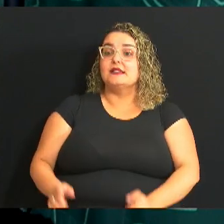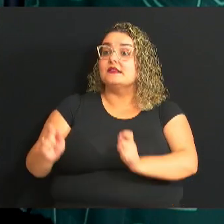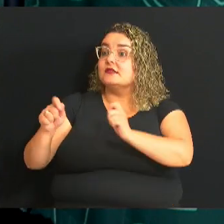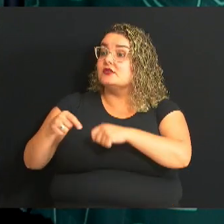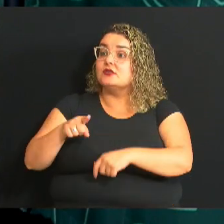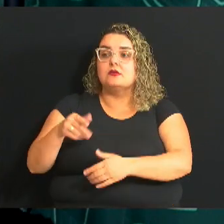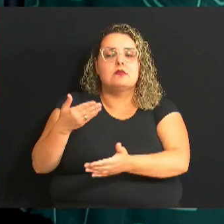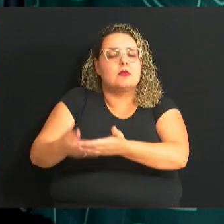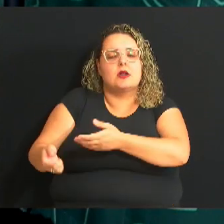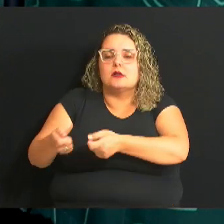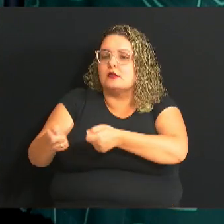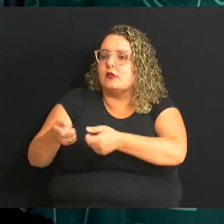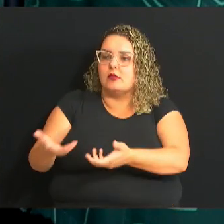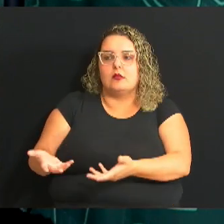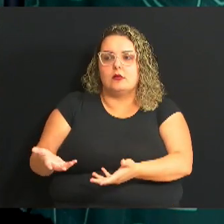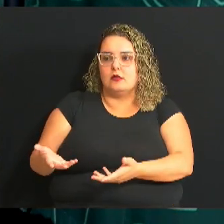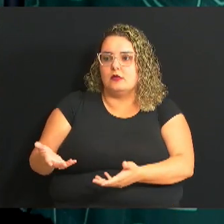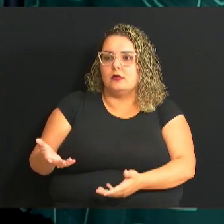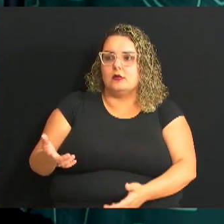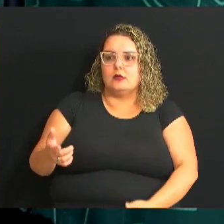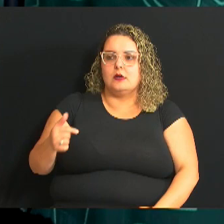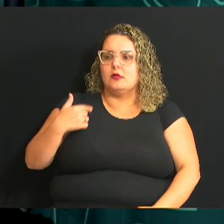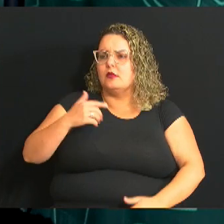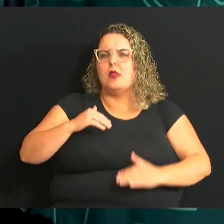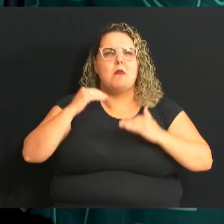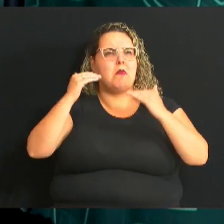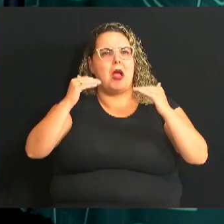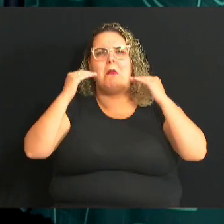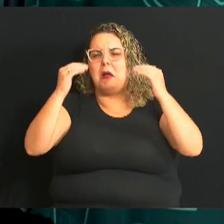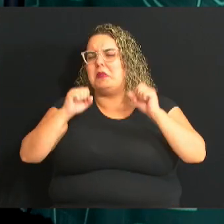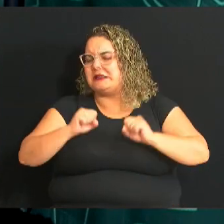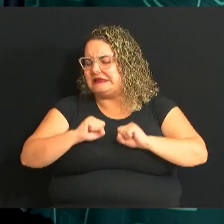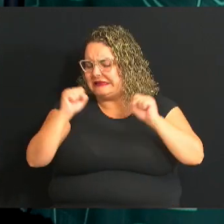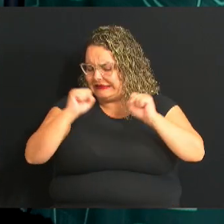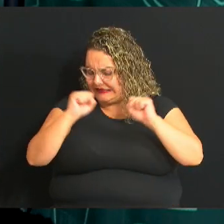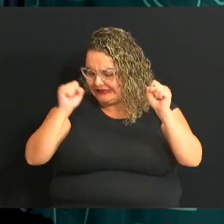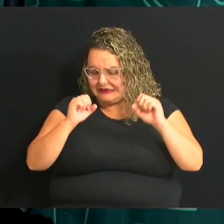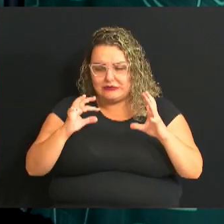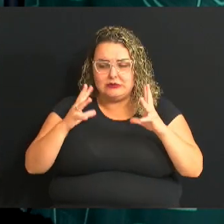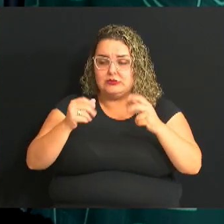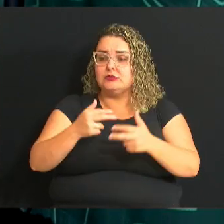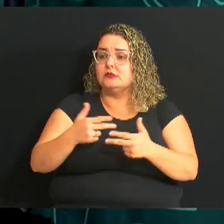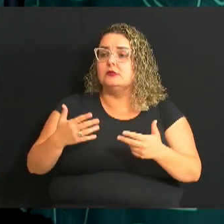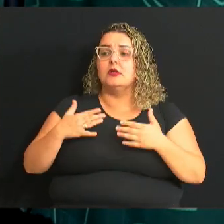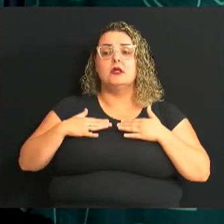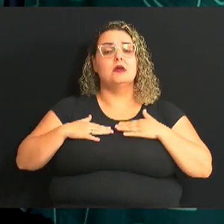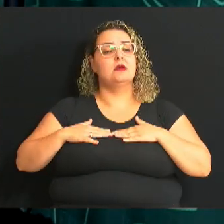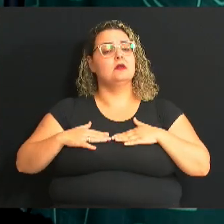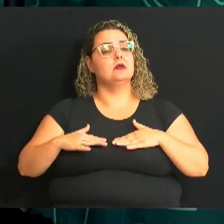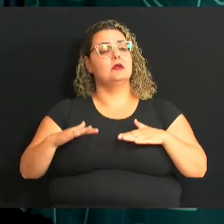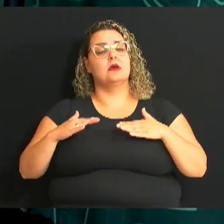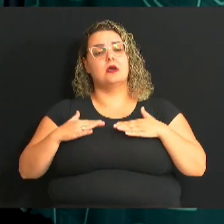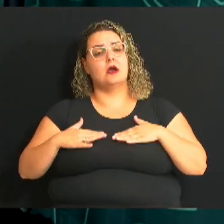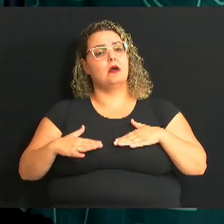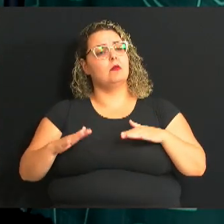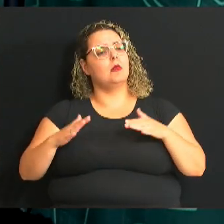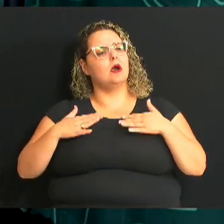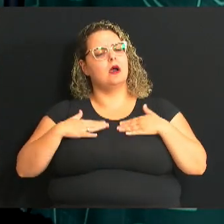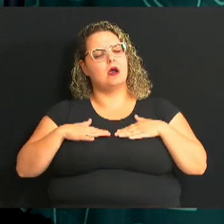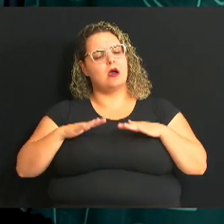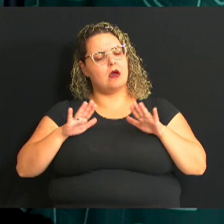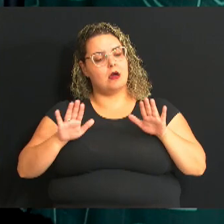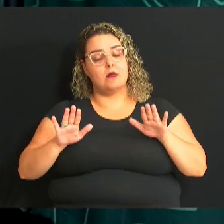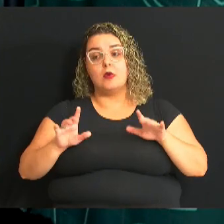controle sobre a gente lá em cima do laço, com tudo acontecendo, e o Pedro sempre muito calmo, sabe? E os outros